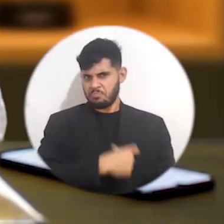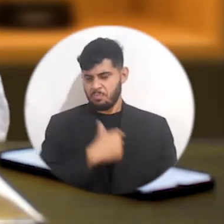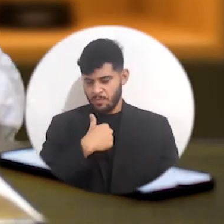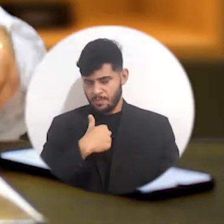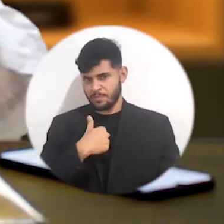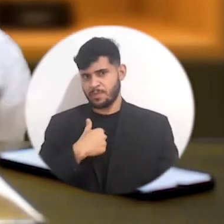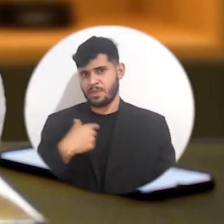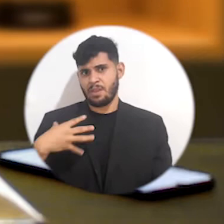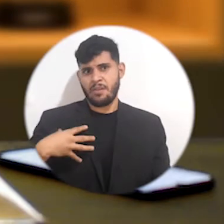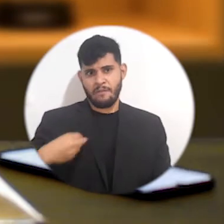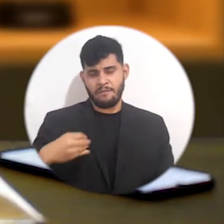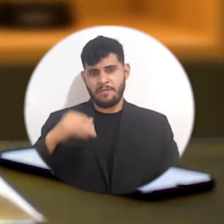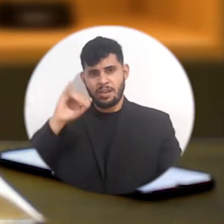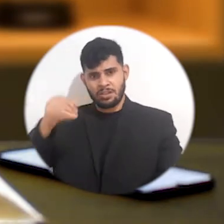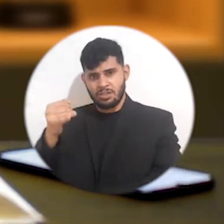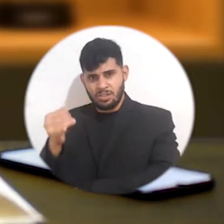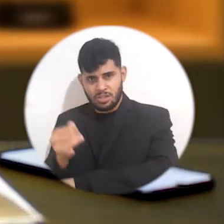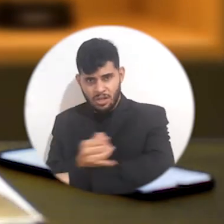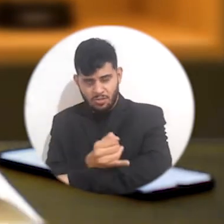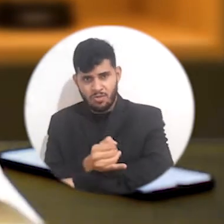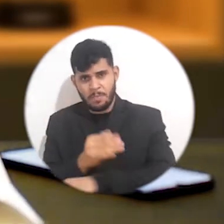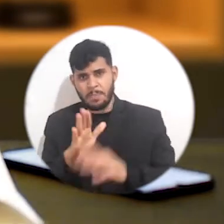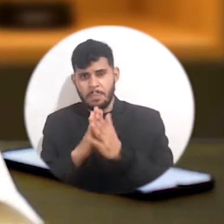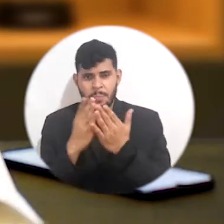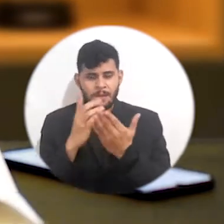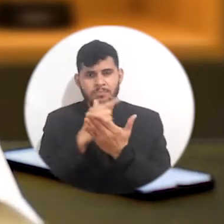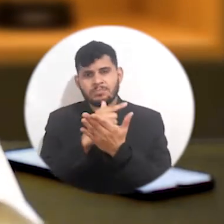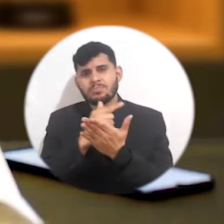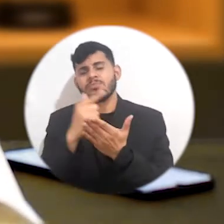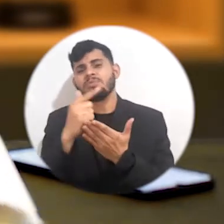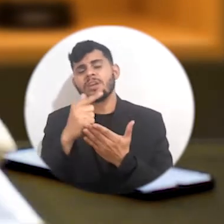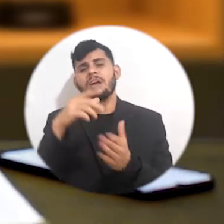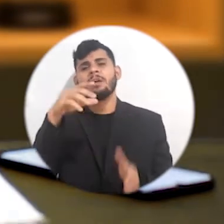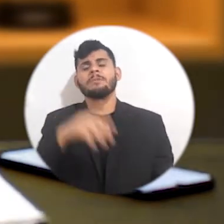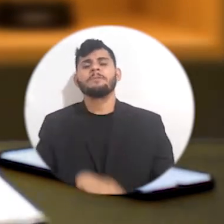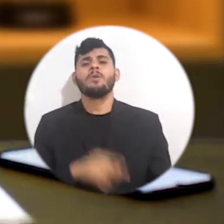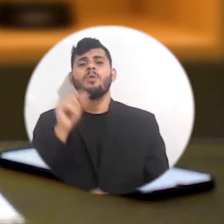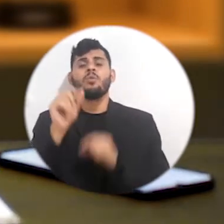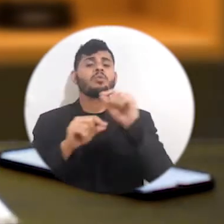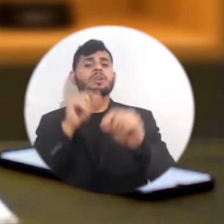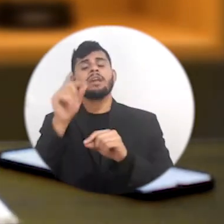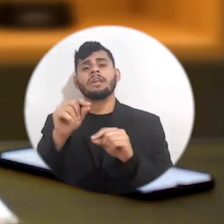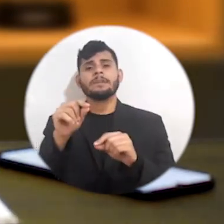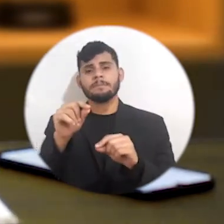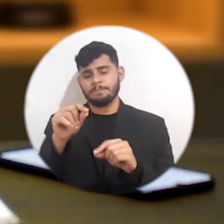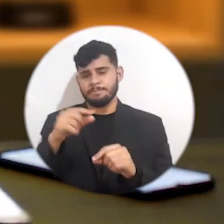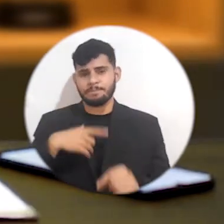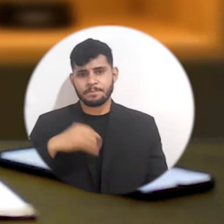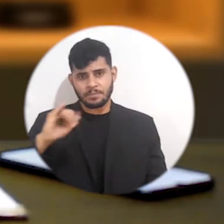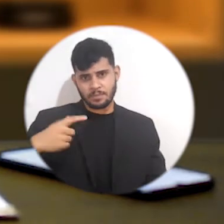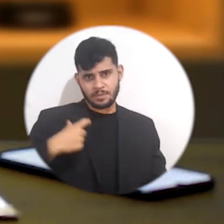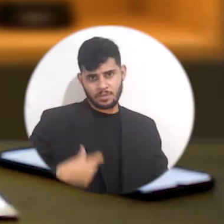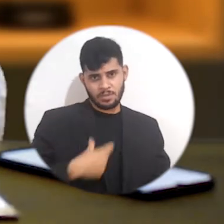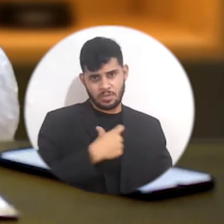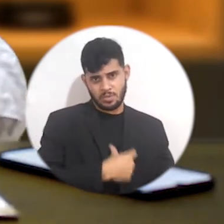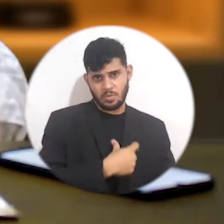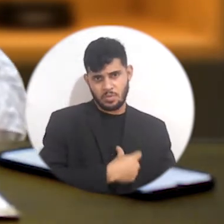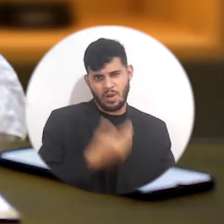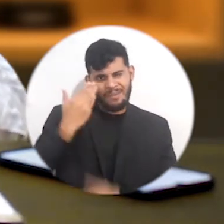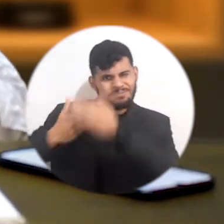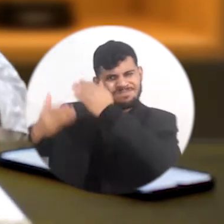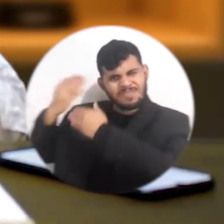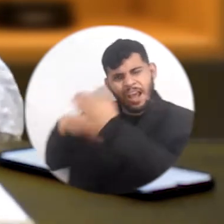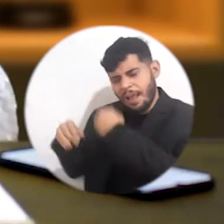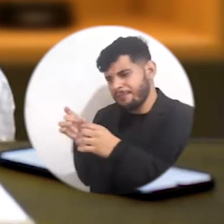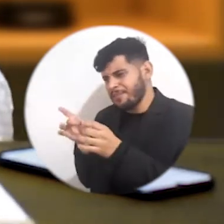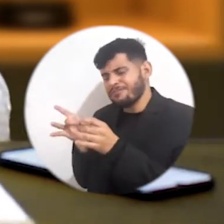de Jacó? Lá em Gênesis, capítulo 41. Todos nós sabemos que José, ele foi vendido pelos